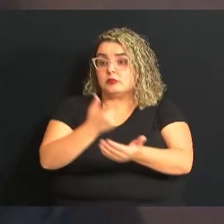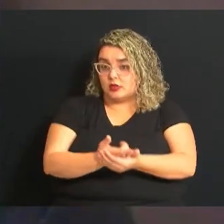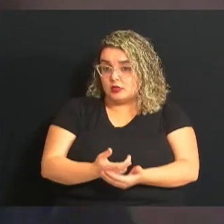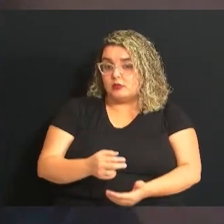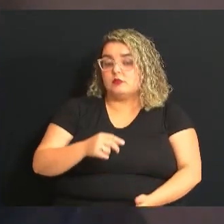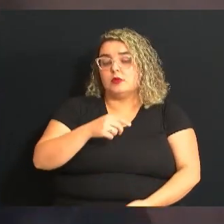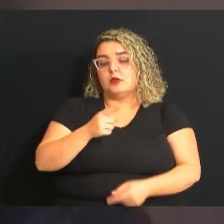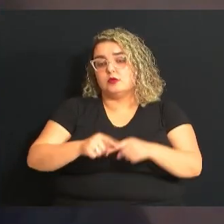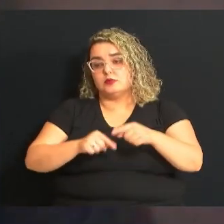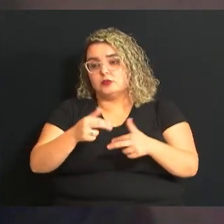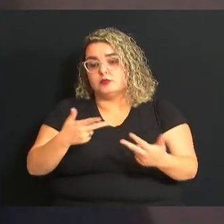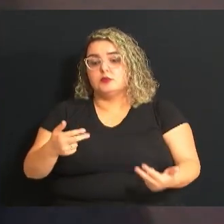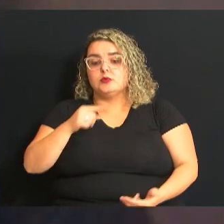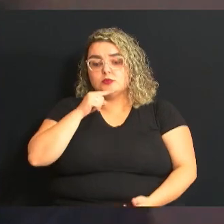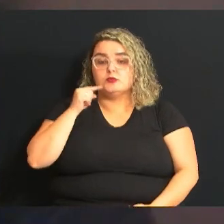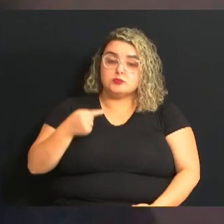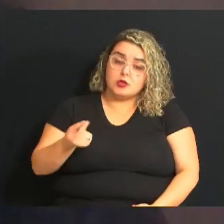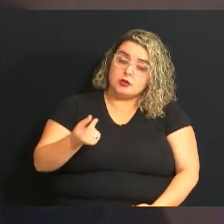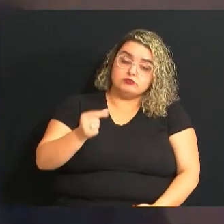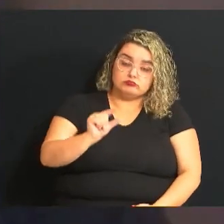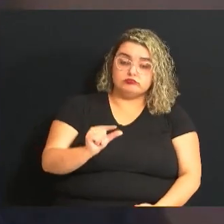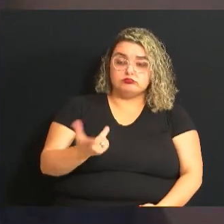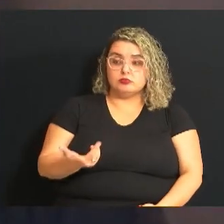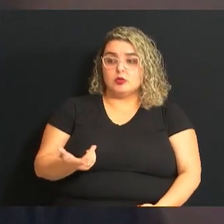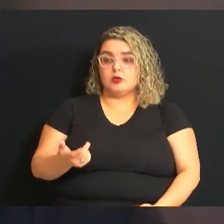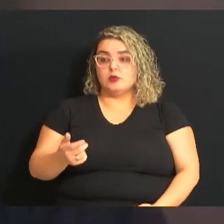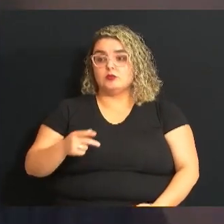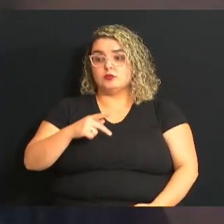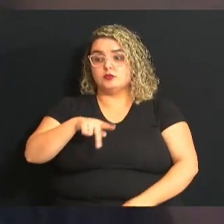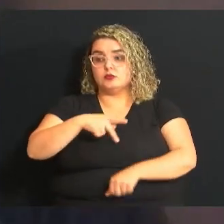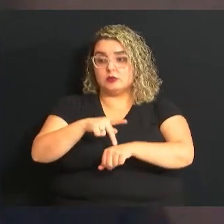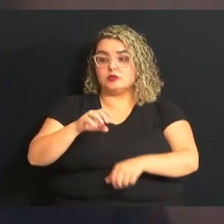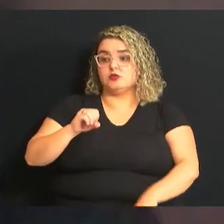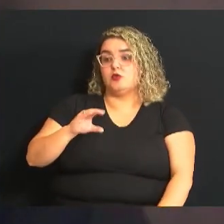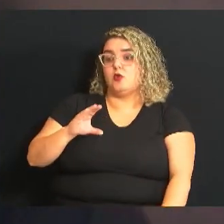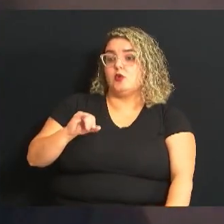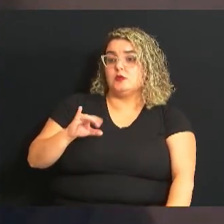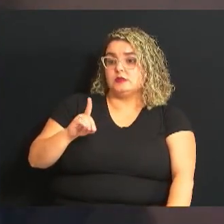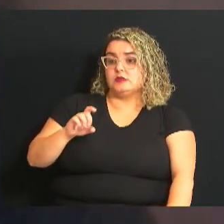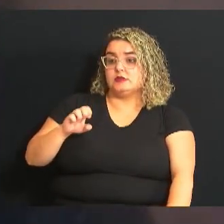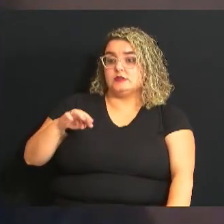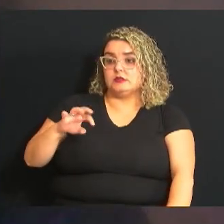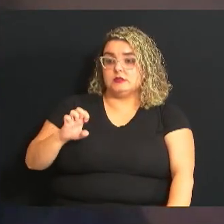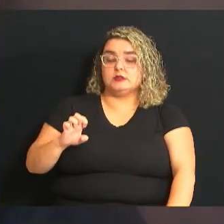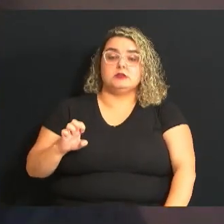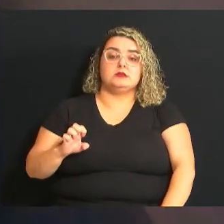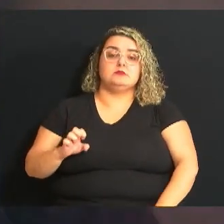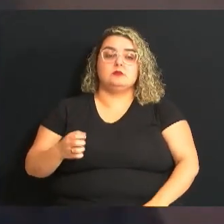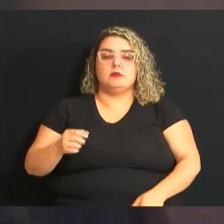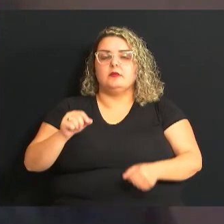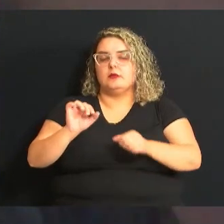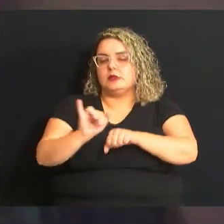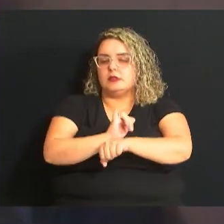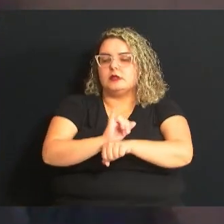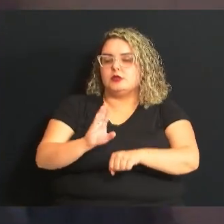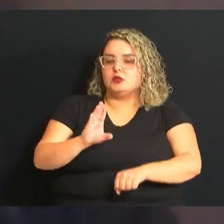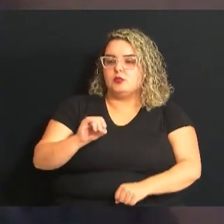passou voando. Olha, eu finalizo com uma coisa que eu disse aí no meio, que eu acho assim, que